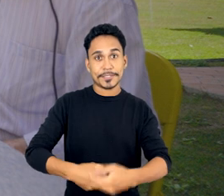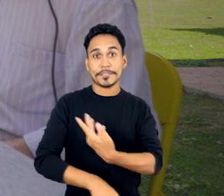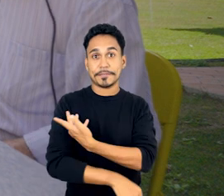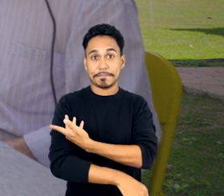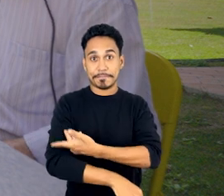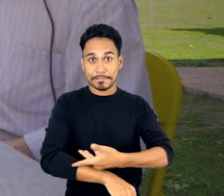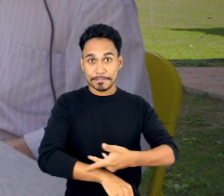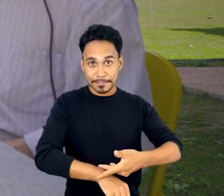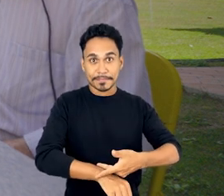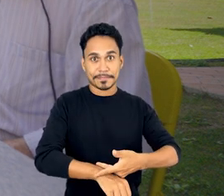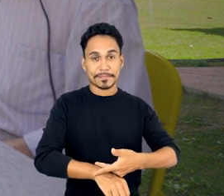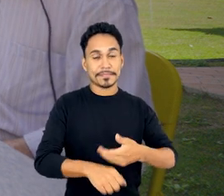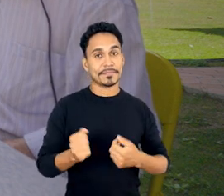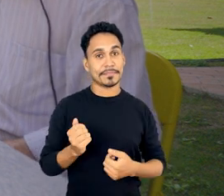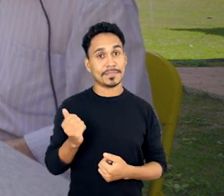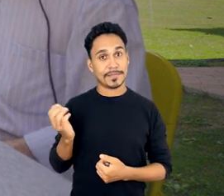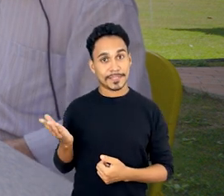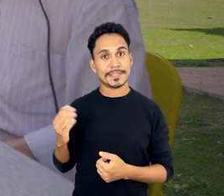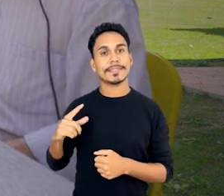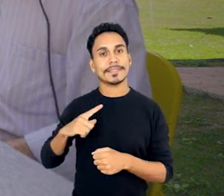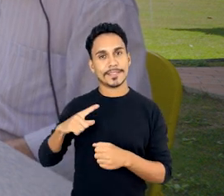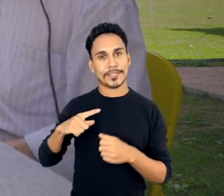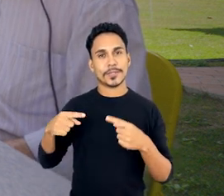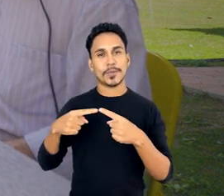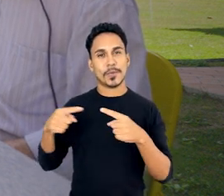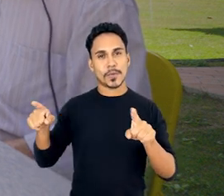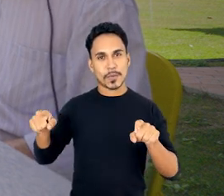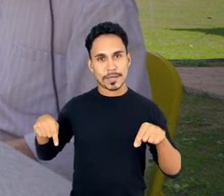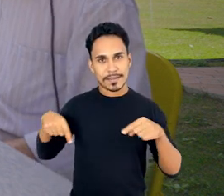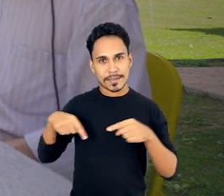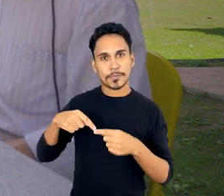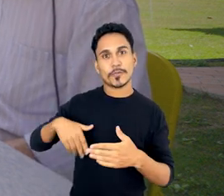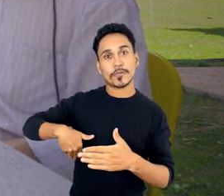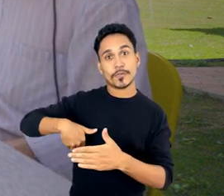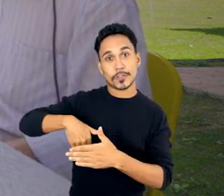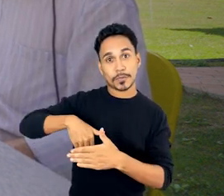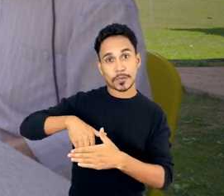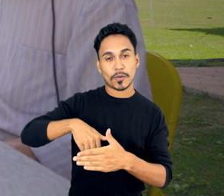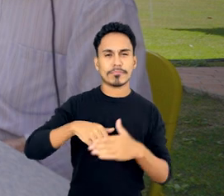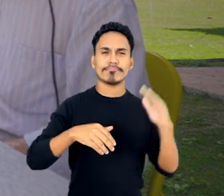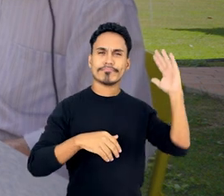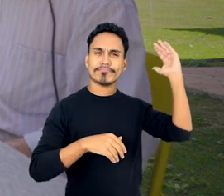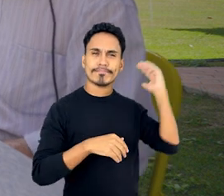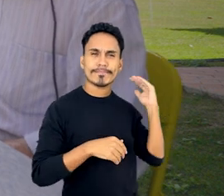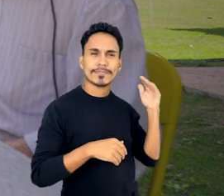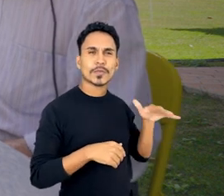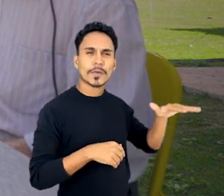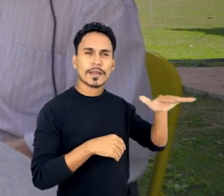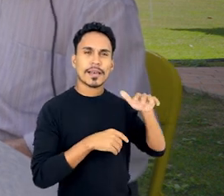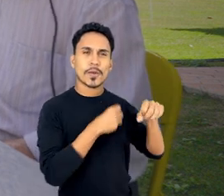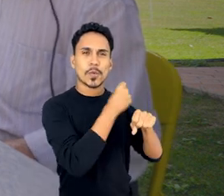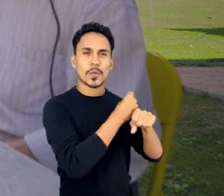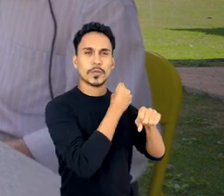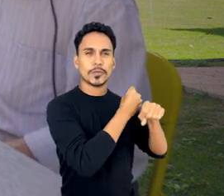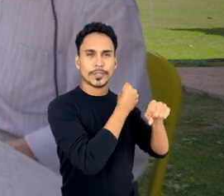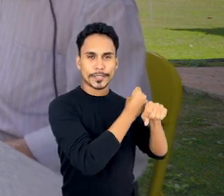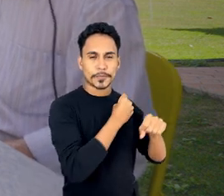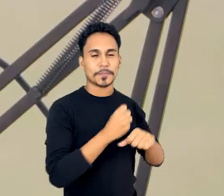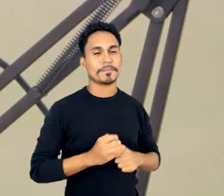e ao meu lado tem aqui um campo né de campo de futebol e atrás mim uma construção